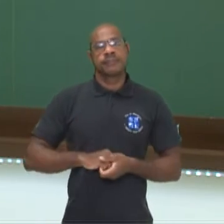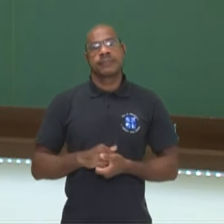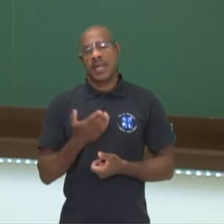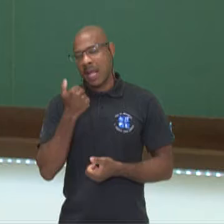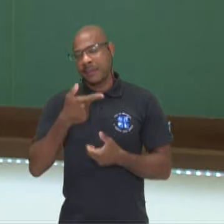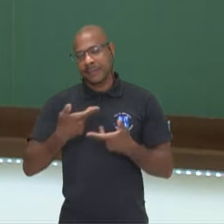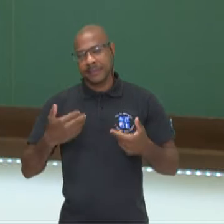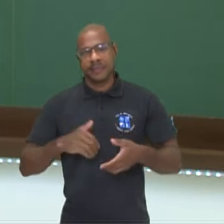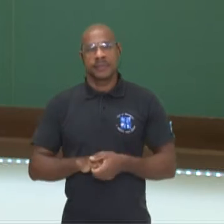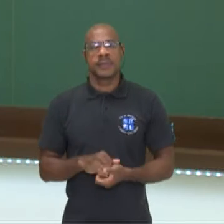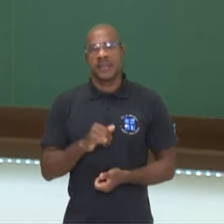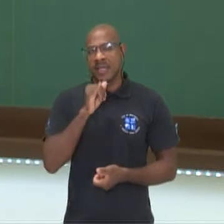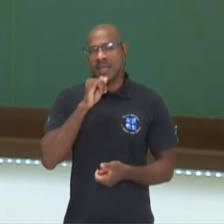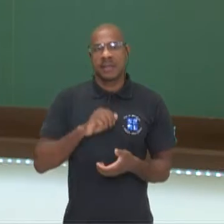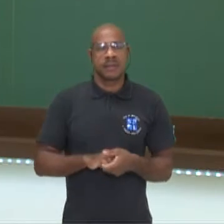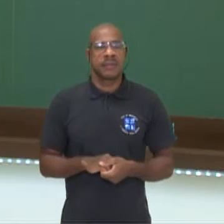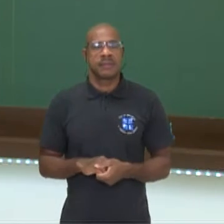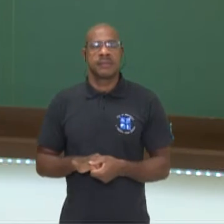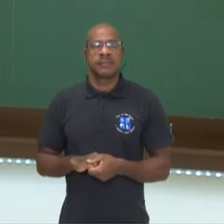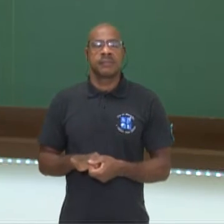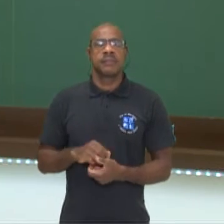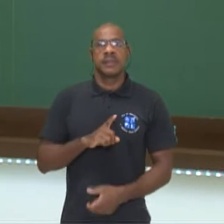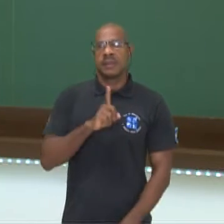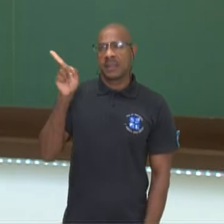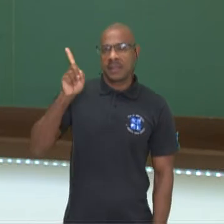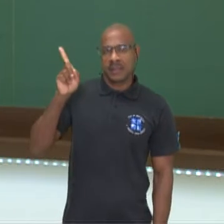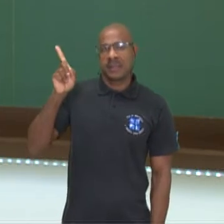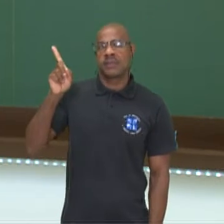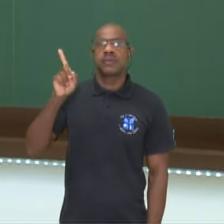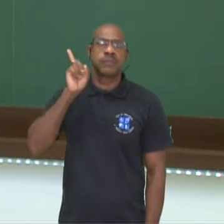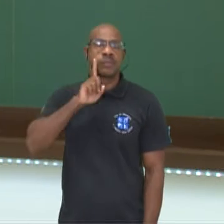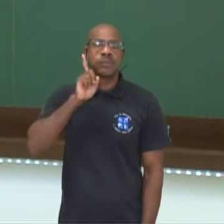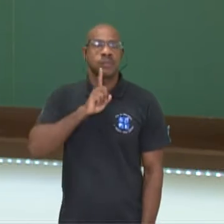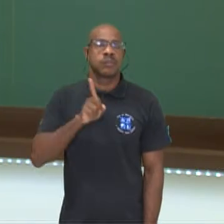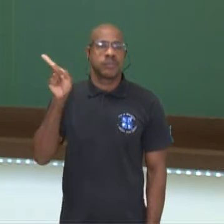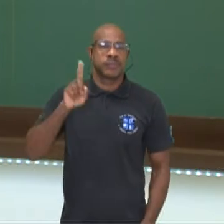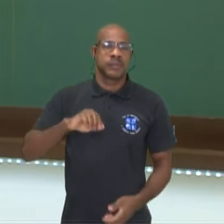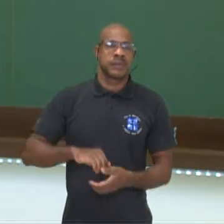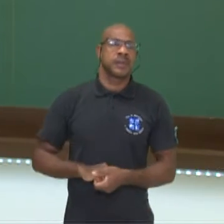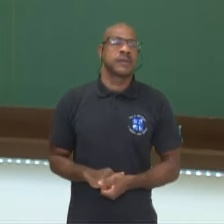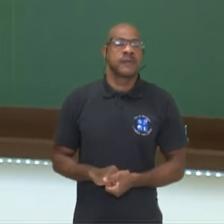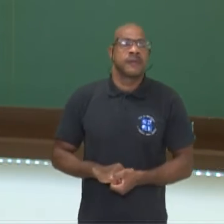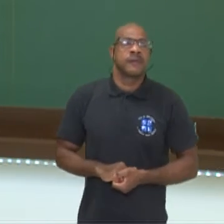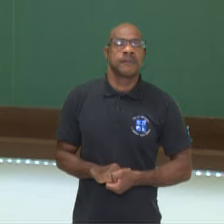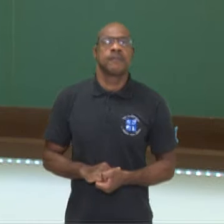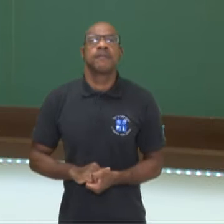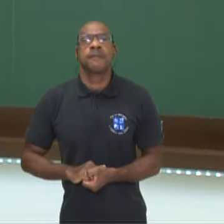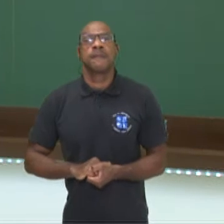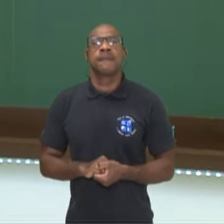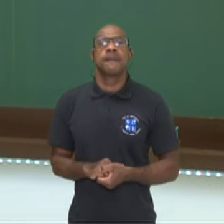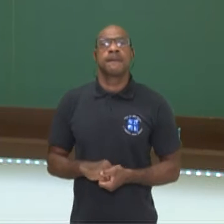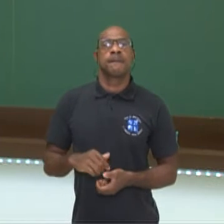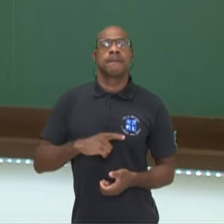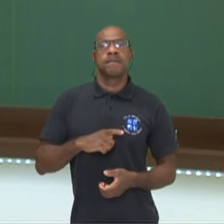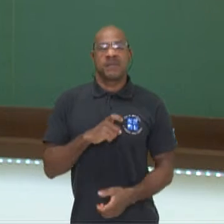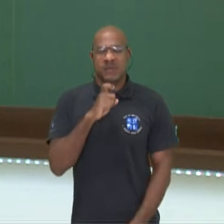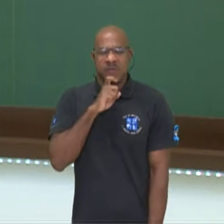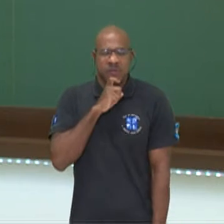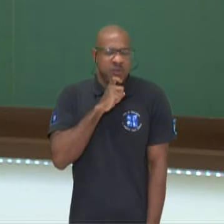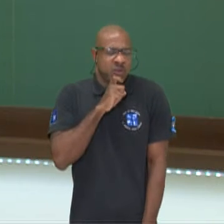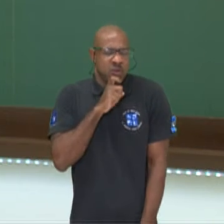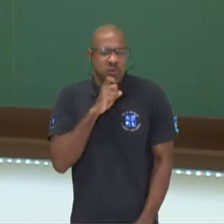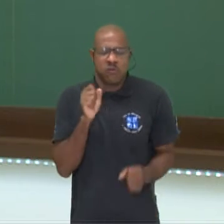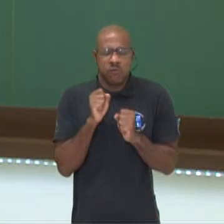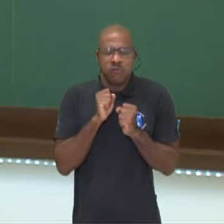Na questão, por exemplo, da luz, né, nos Estados Unidos, por exemplo, em 29, o frio é muito alto, né, o frio é muito